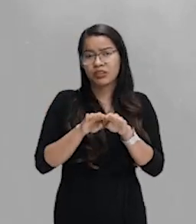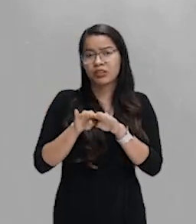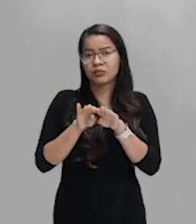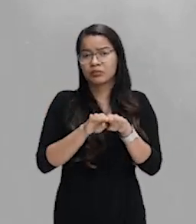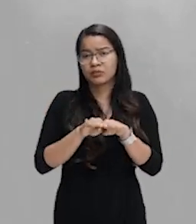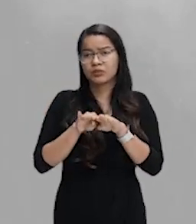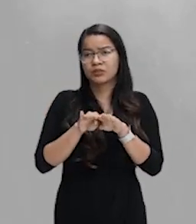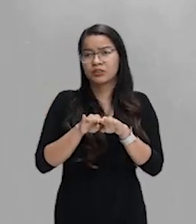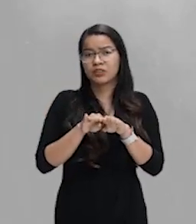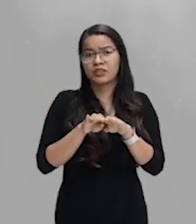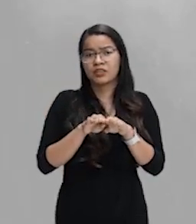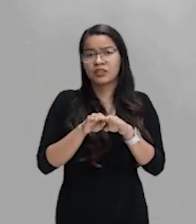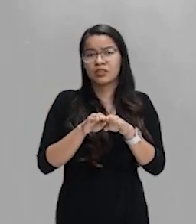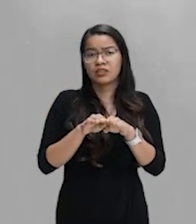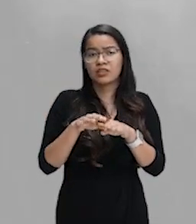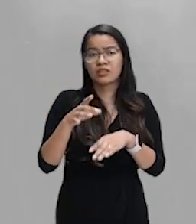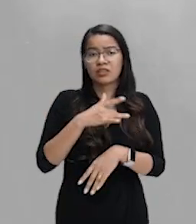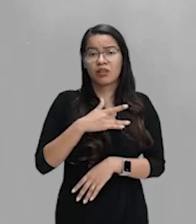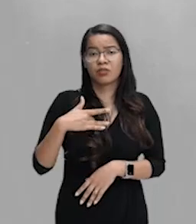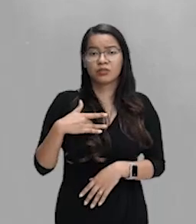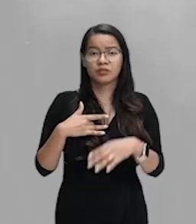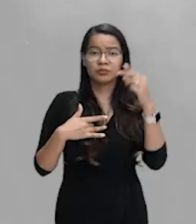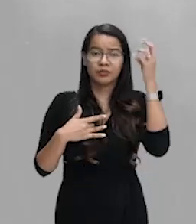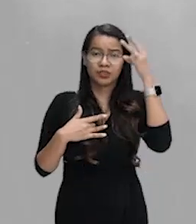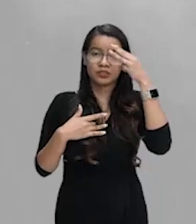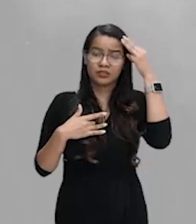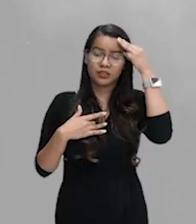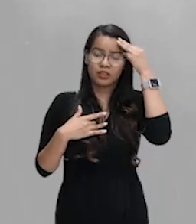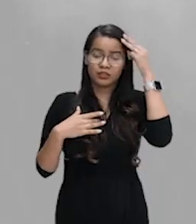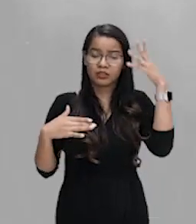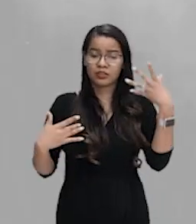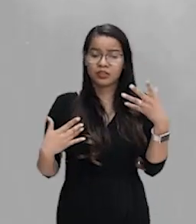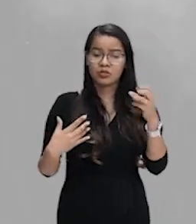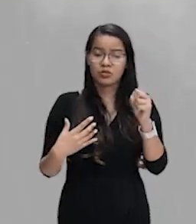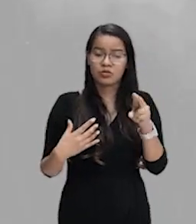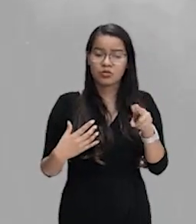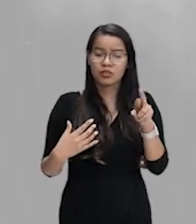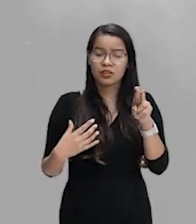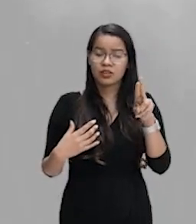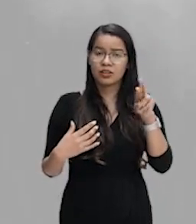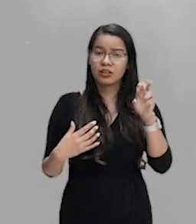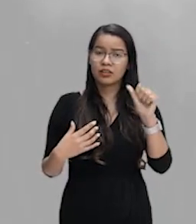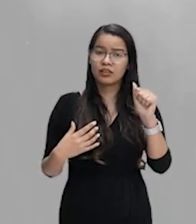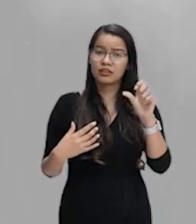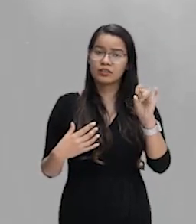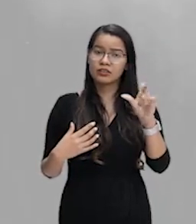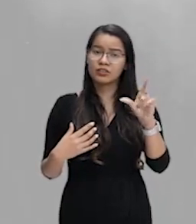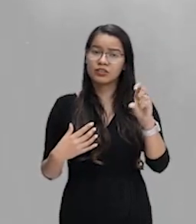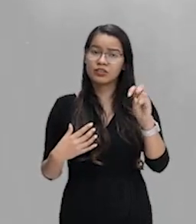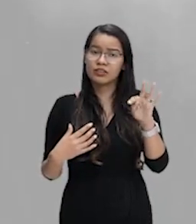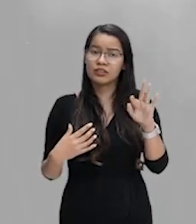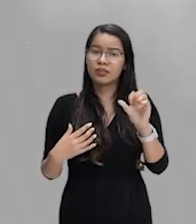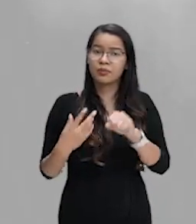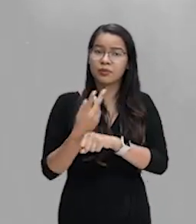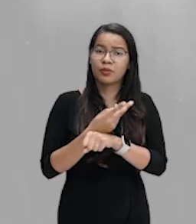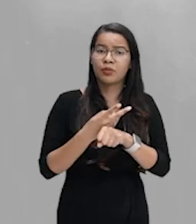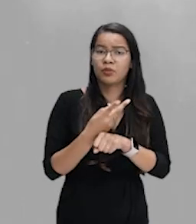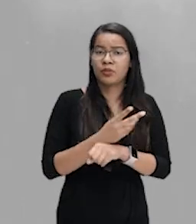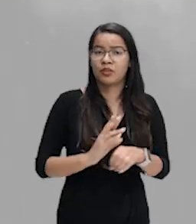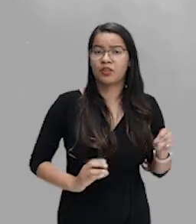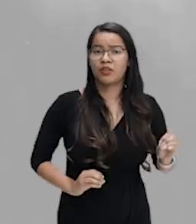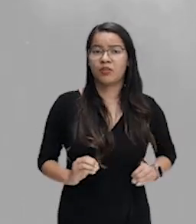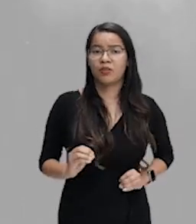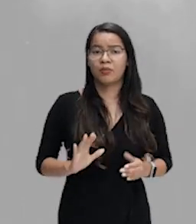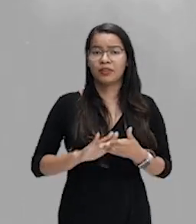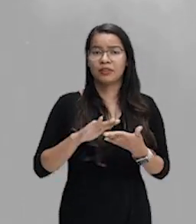de sanidade ou saúde mental. E aí os surrealistas vão buscar na obra de Freud essa interpretação dos